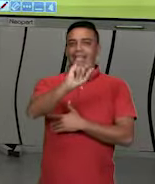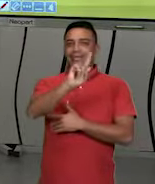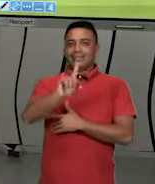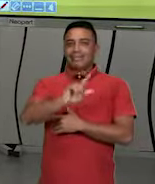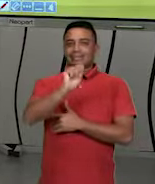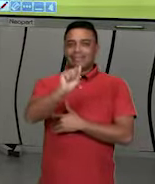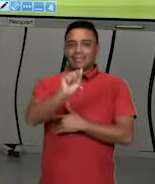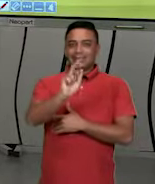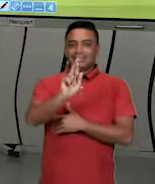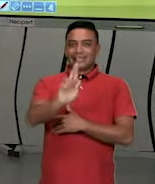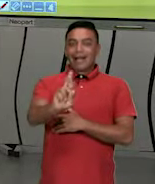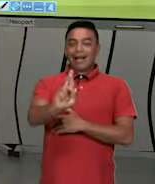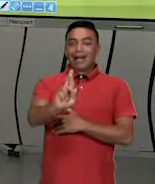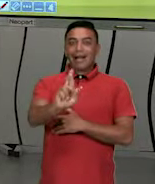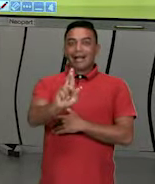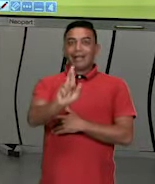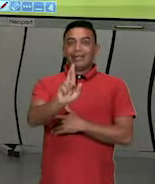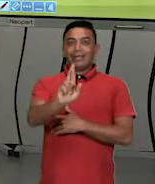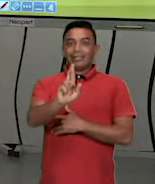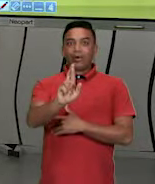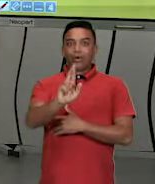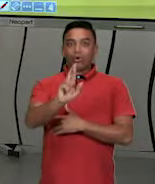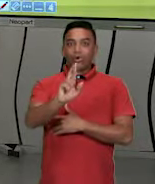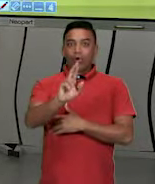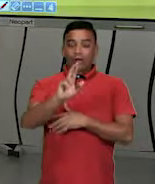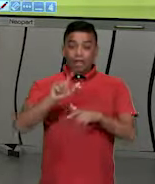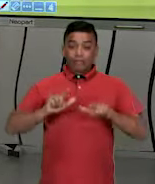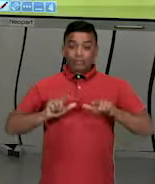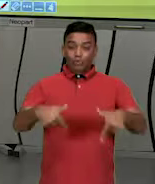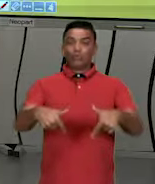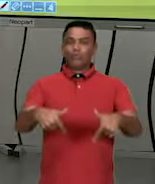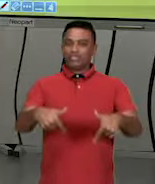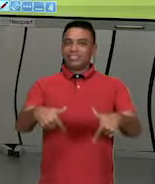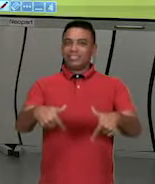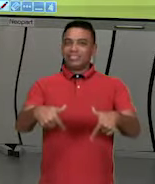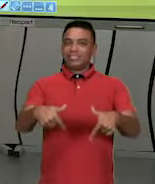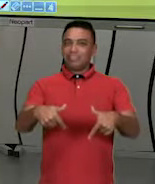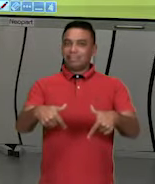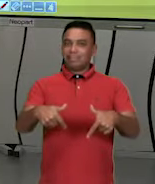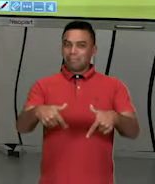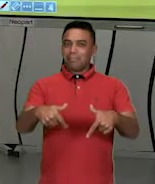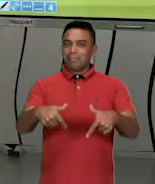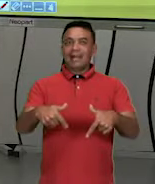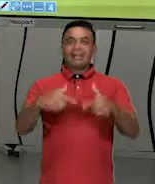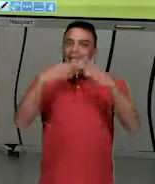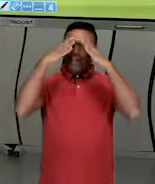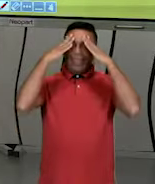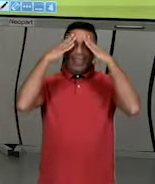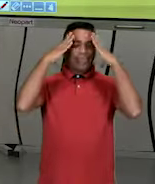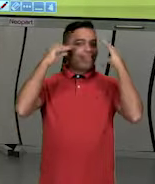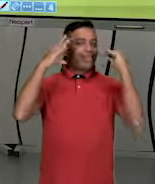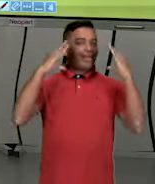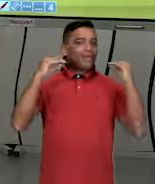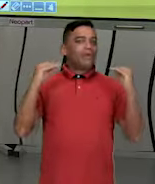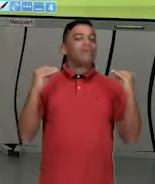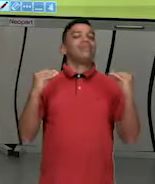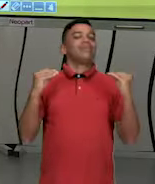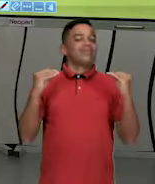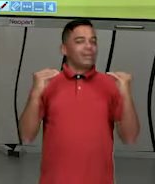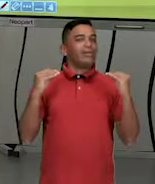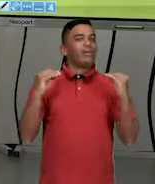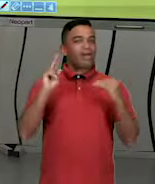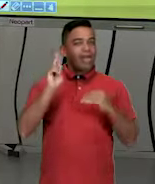um posicionamento em relação àquilo que eu estou dizendo mais brando. Isso é uma forma de